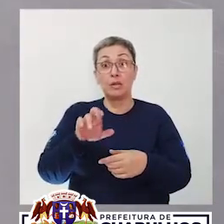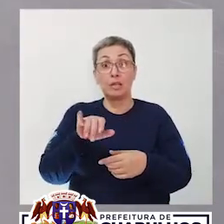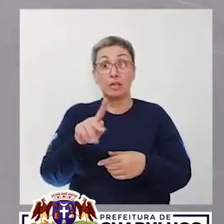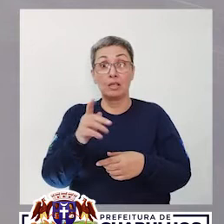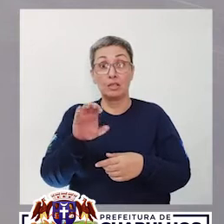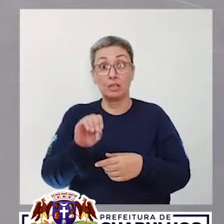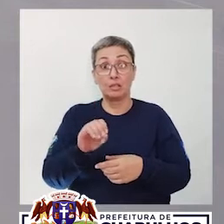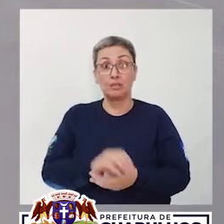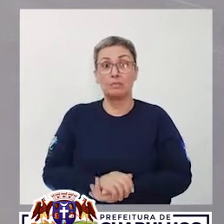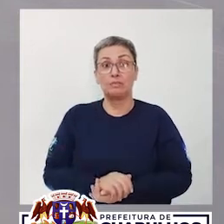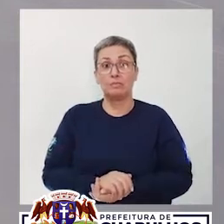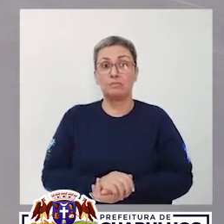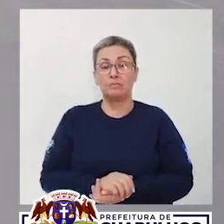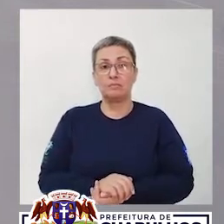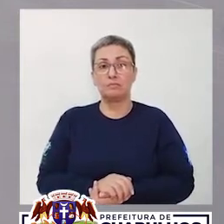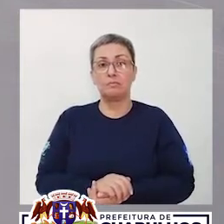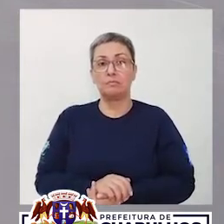coloca o recheio,